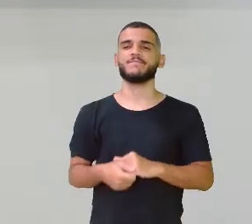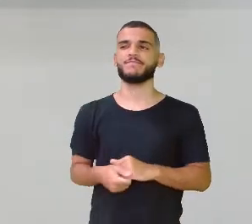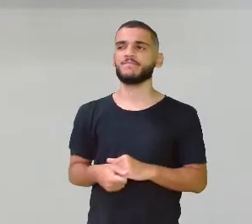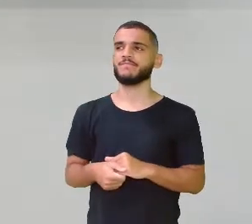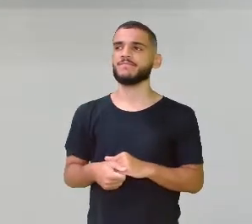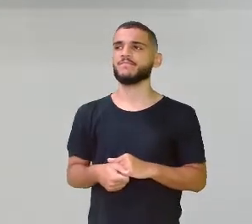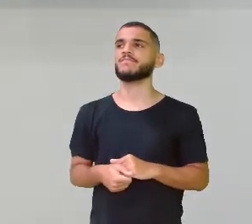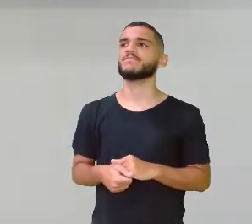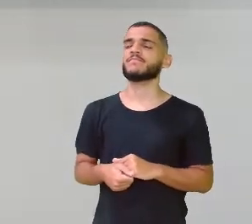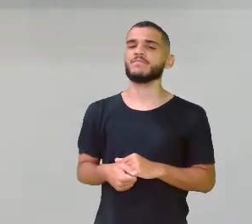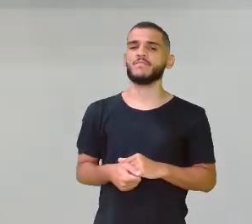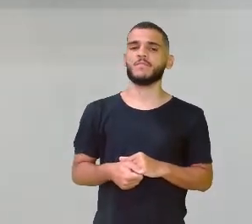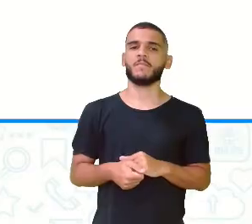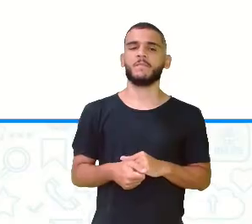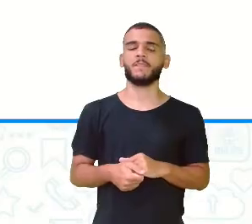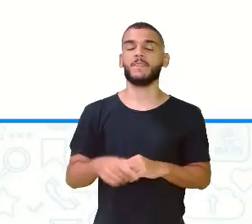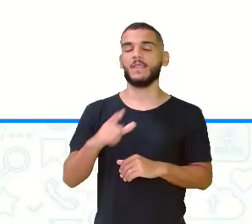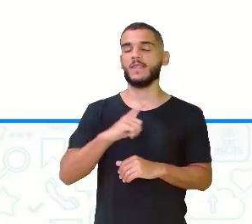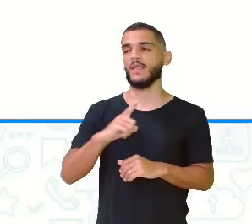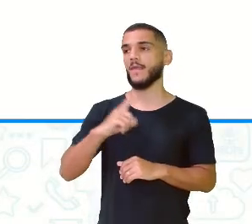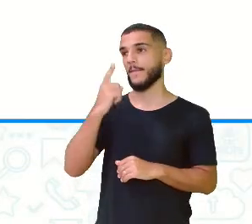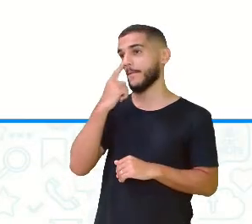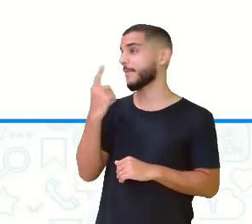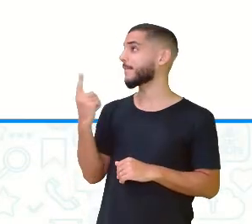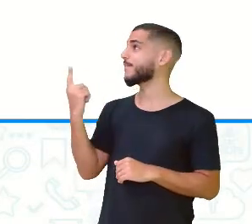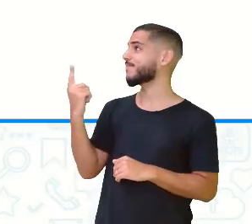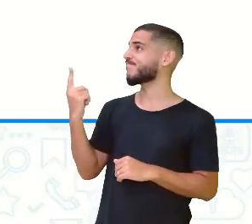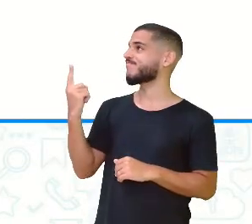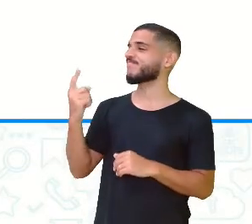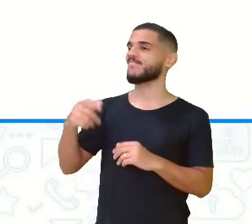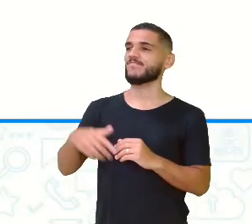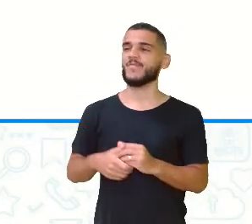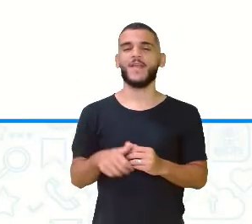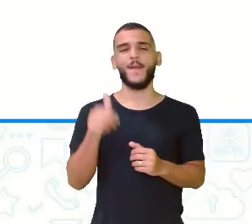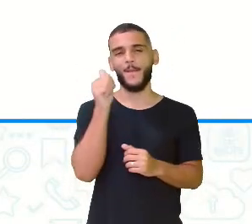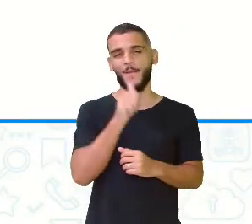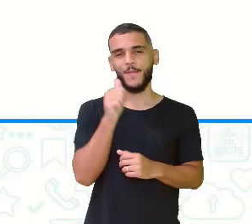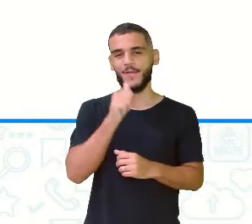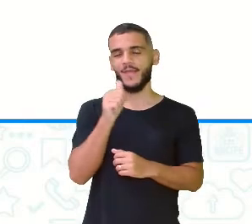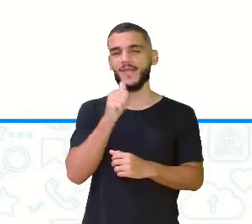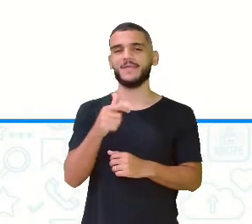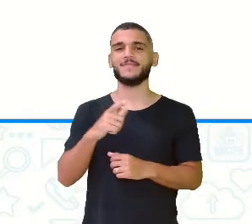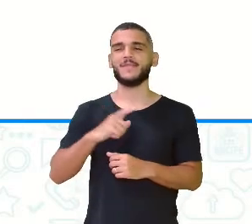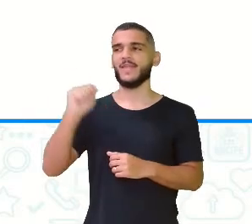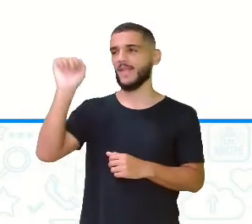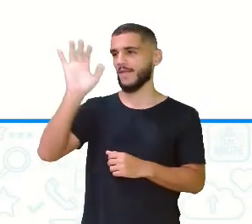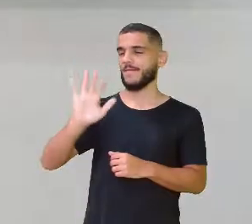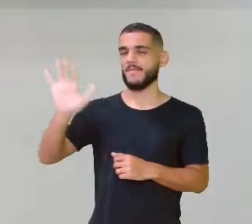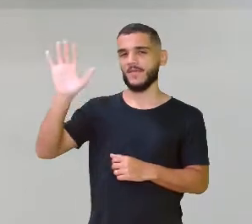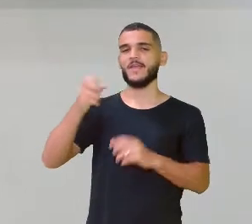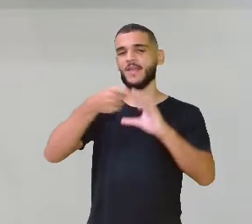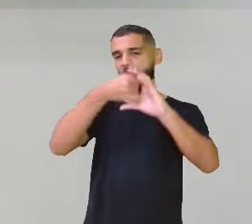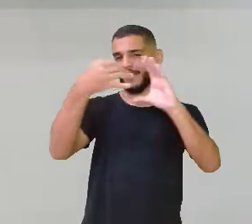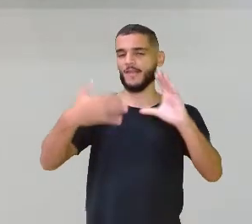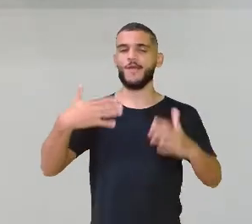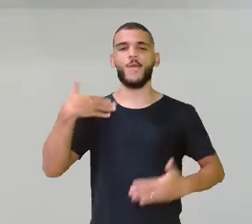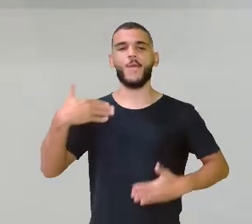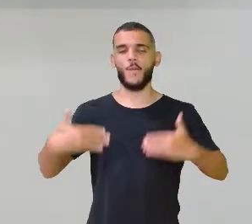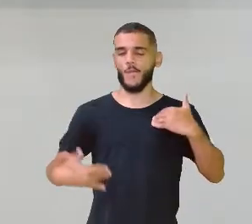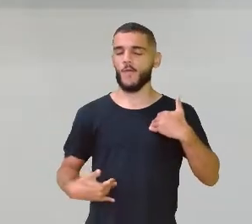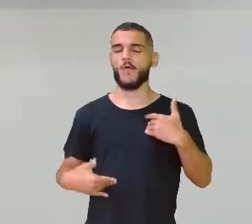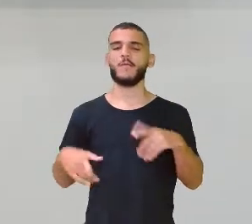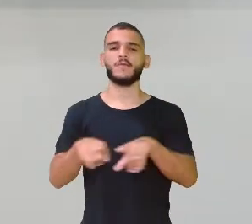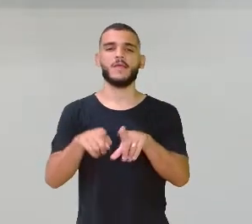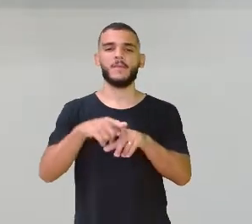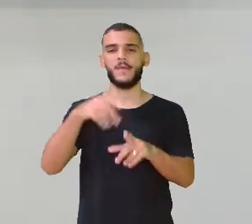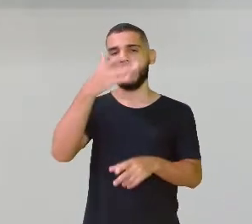já mostrei aqui essa imagem dessa moça e dei umas características para ela, tanto as características físicas quanto as características